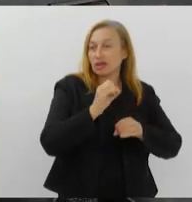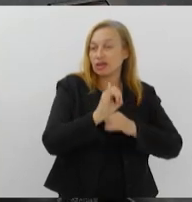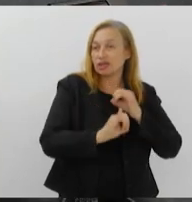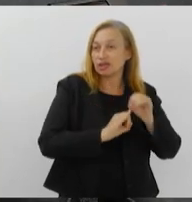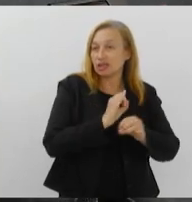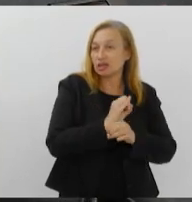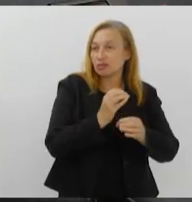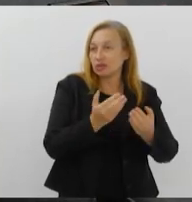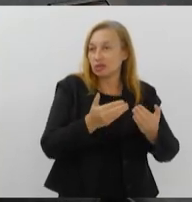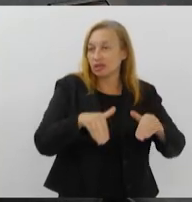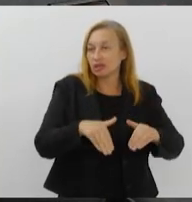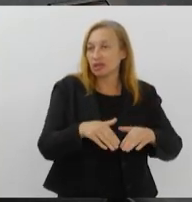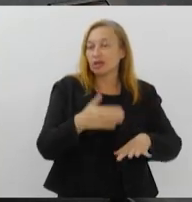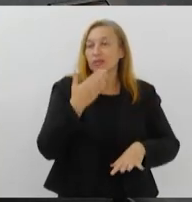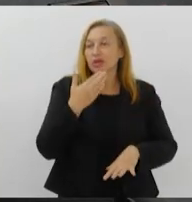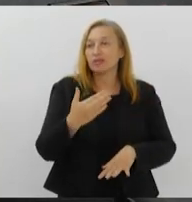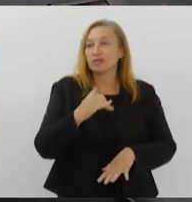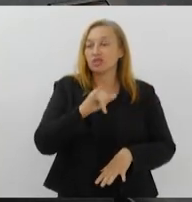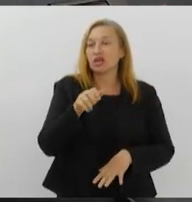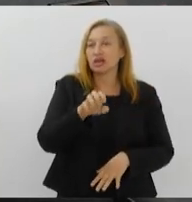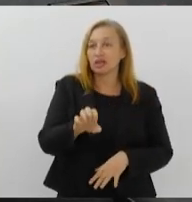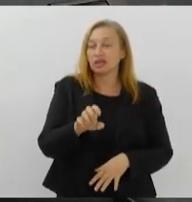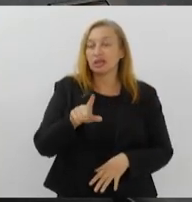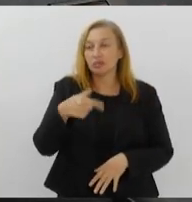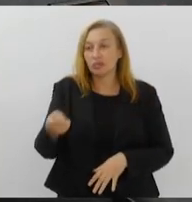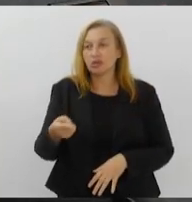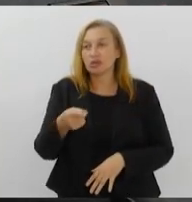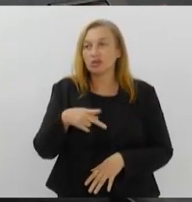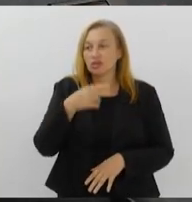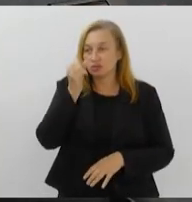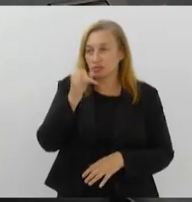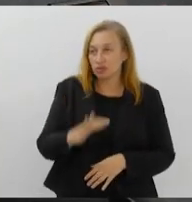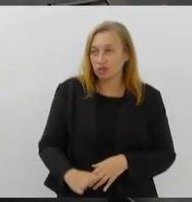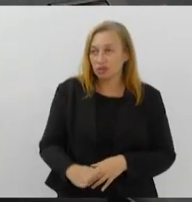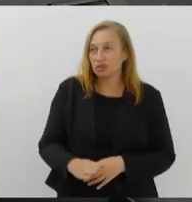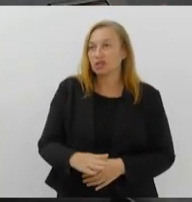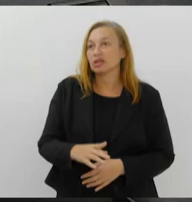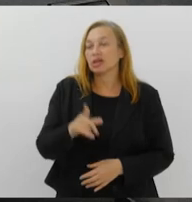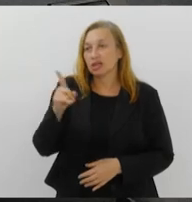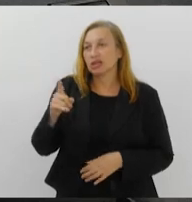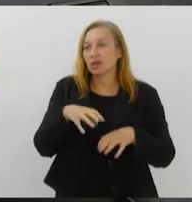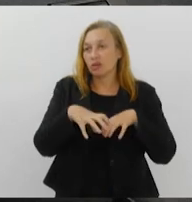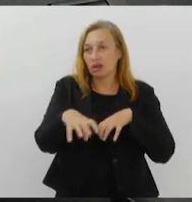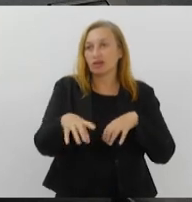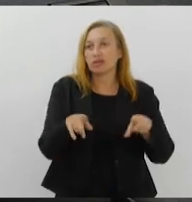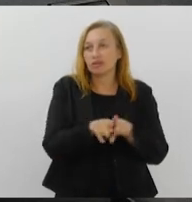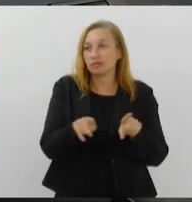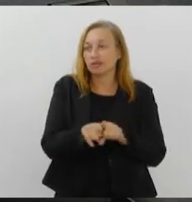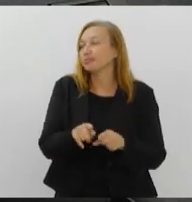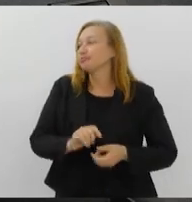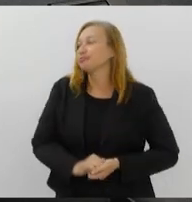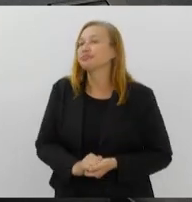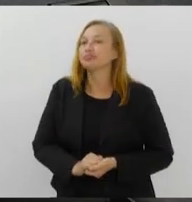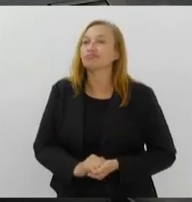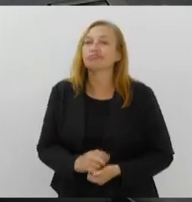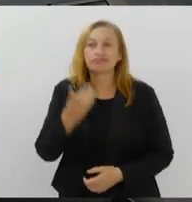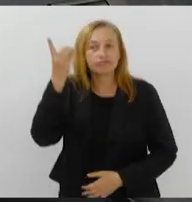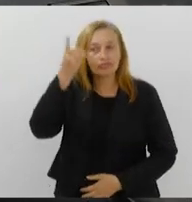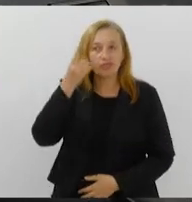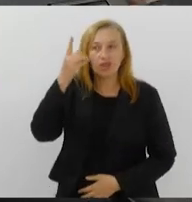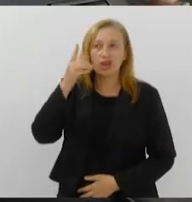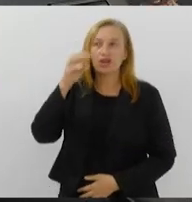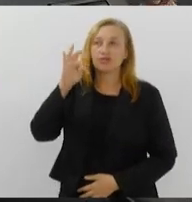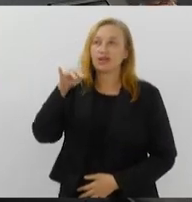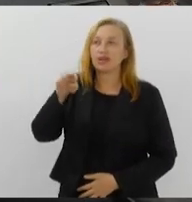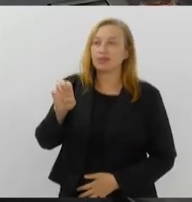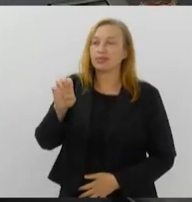é só deputado... coautoria para o Jari, depois eu explico. Ah, coautoria para o Jari, é já está anotado que ele tá online. Aqui. Ok. É, deputado Felipe